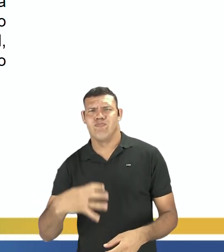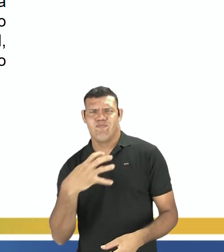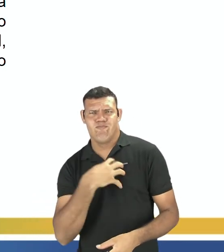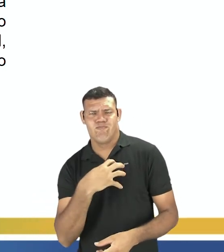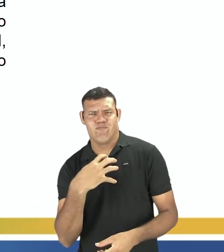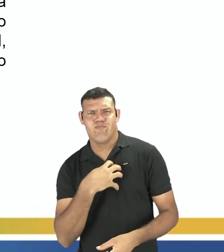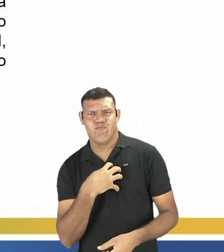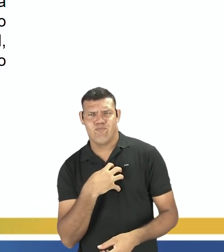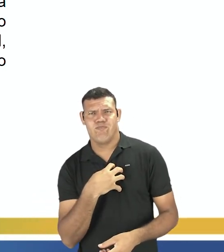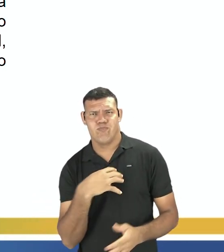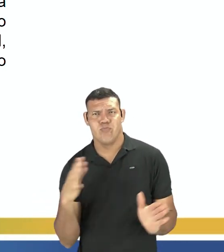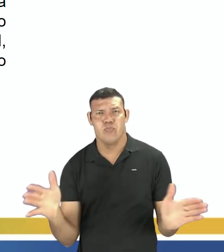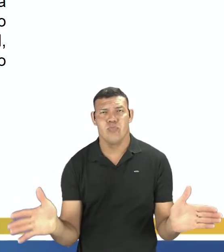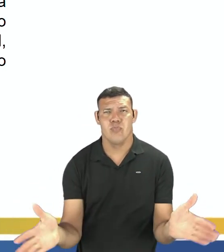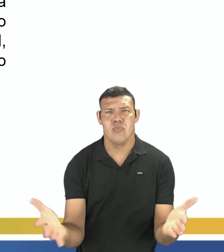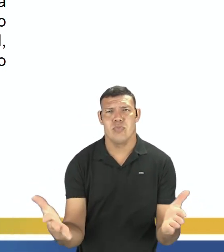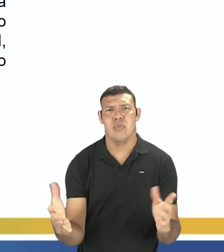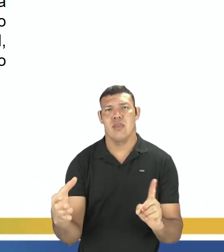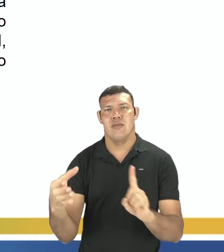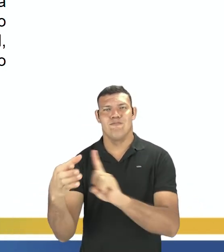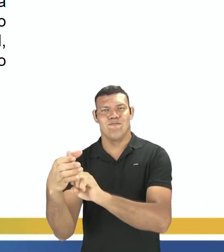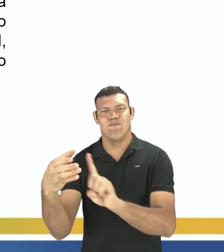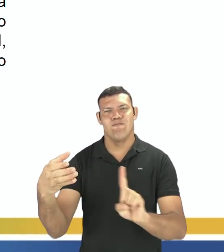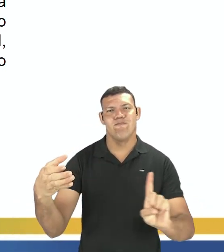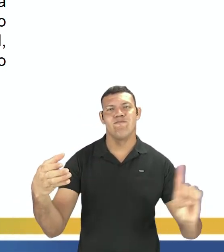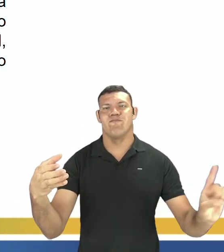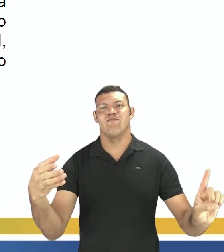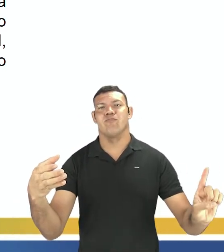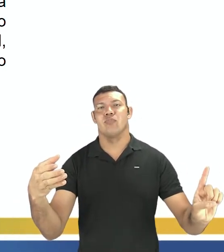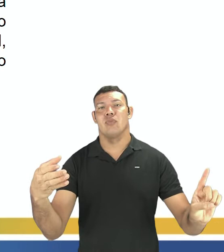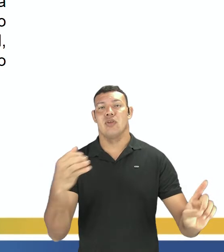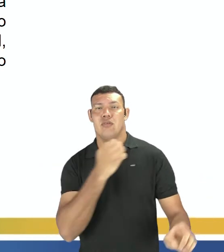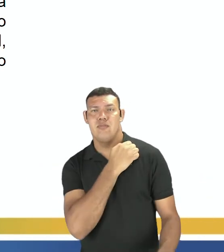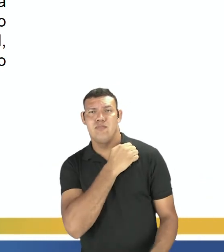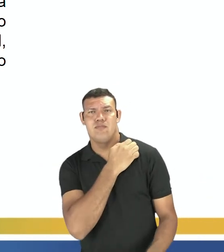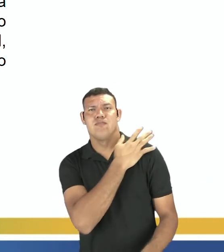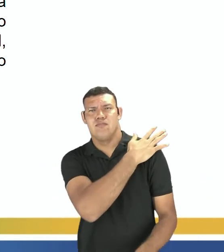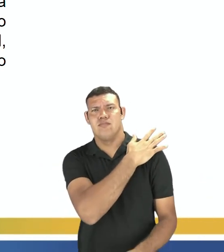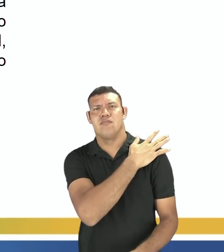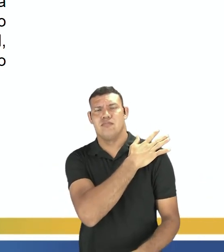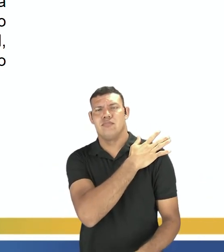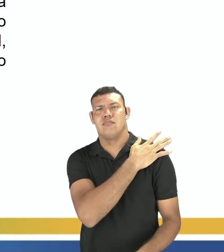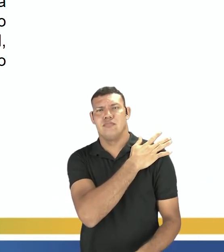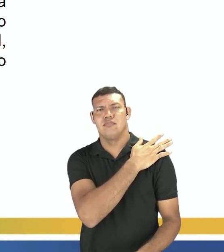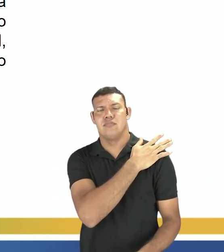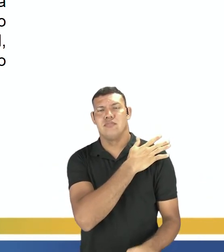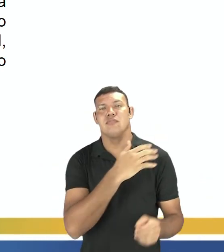republicana, mas realçaram a exclusão social, o militarismo e o